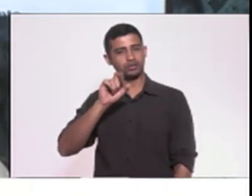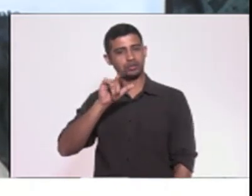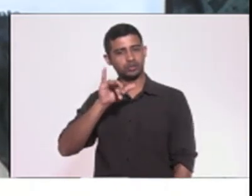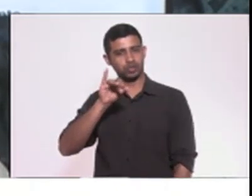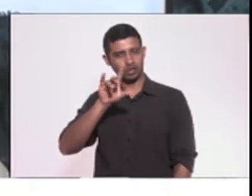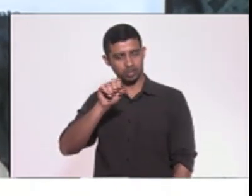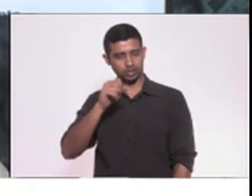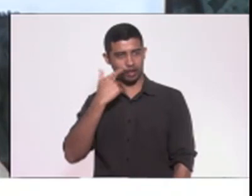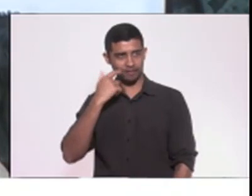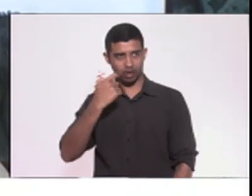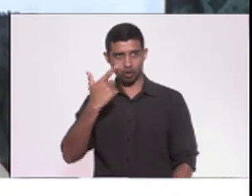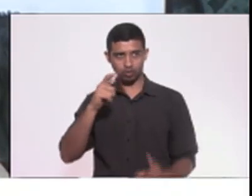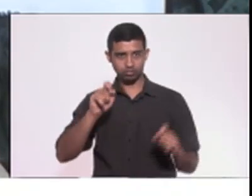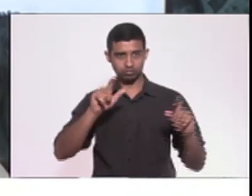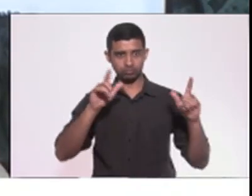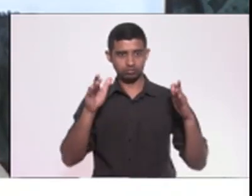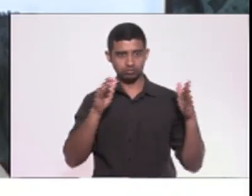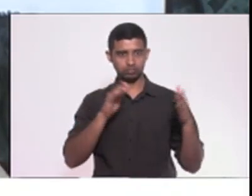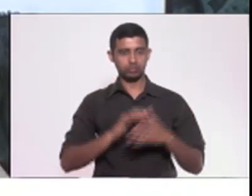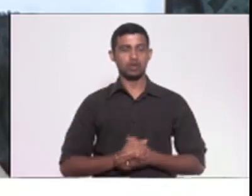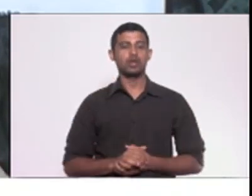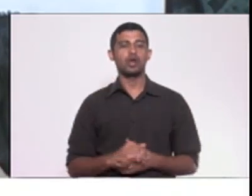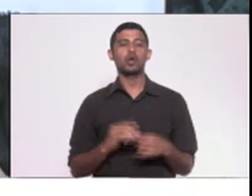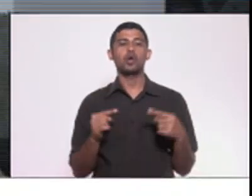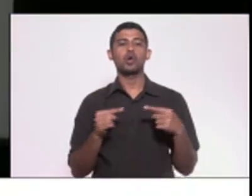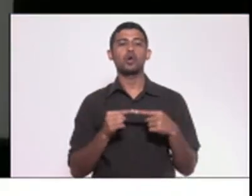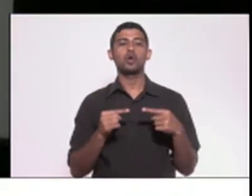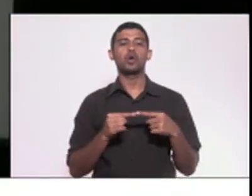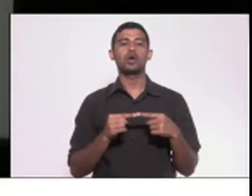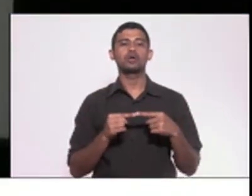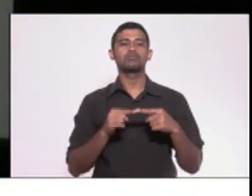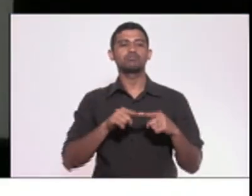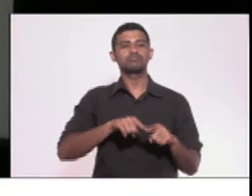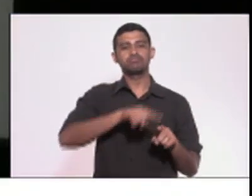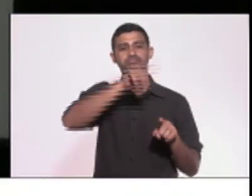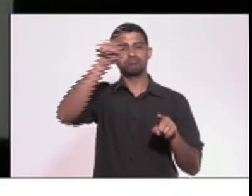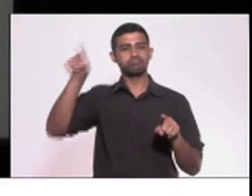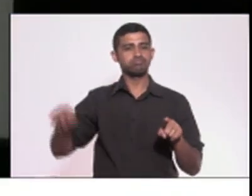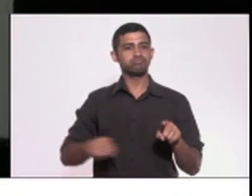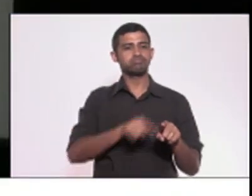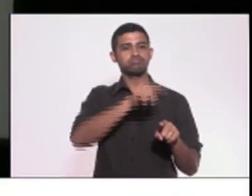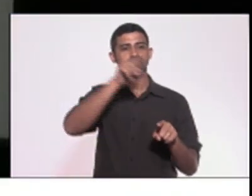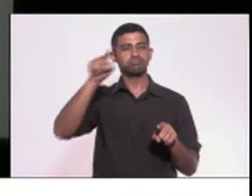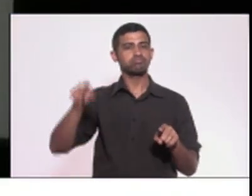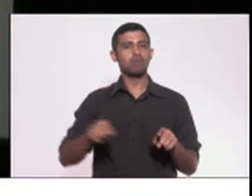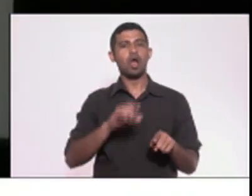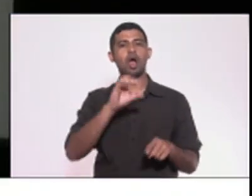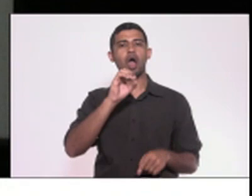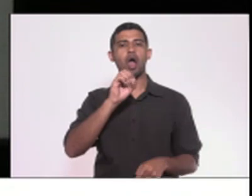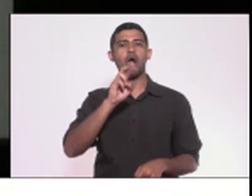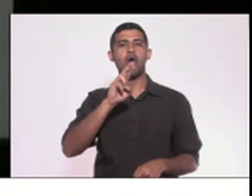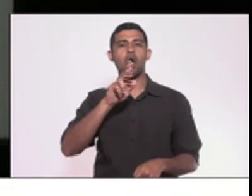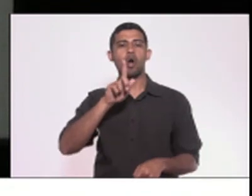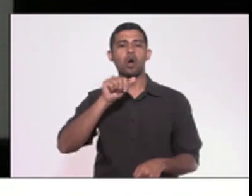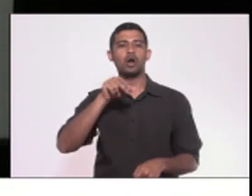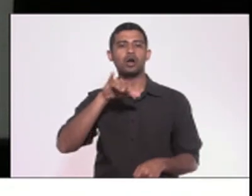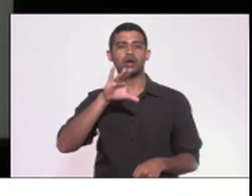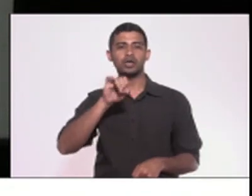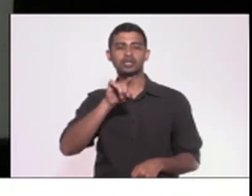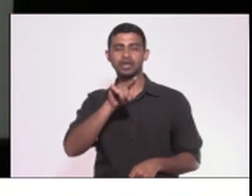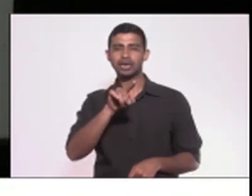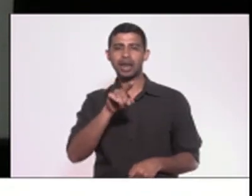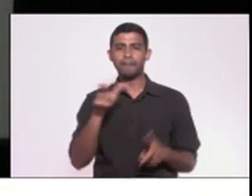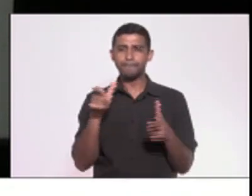slide, que é o ciclo orgânico. Esse ciclo orgânico é uma pequena empresa em Duque de